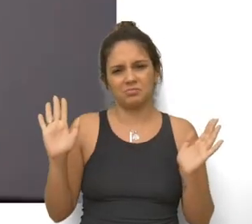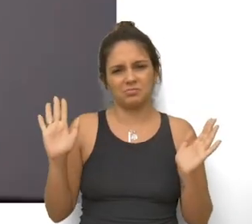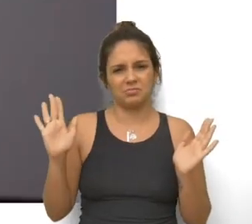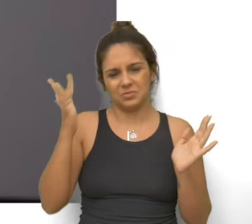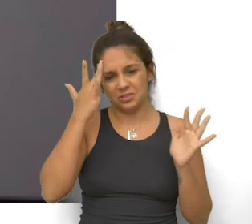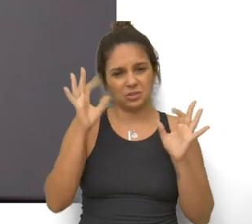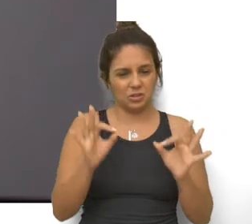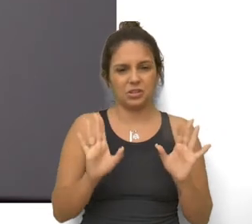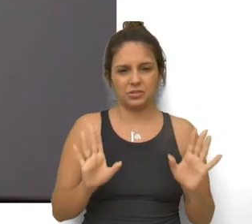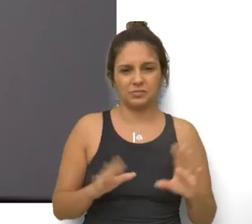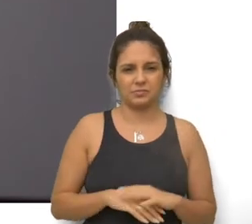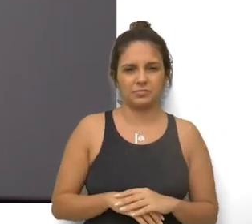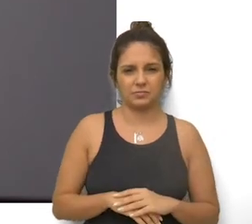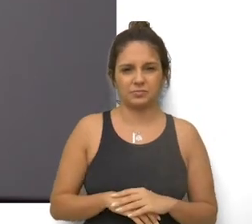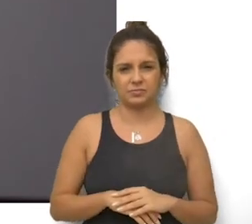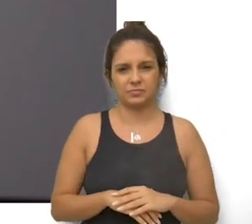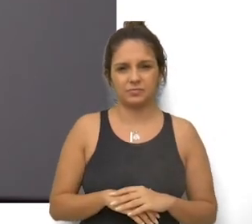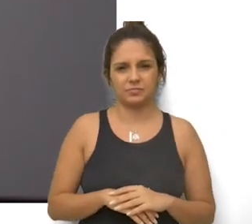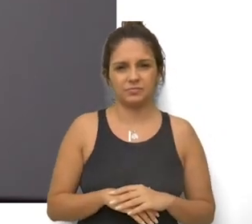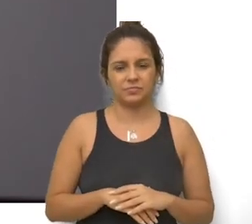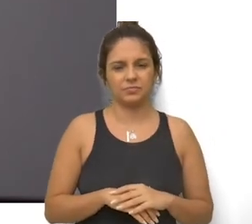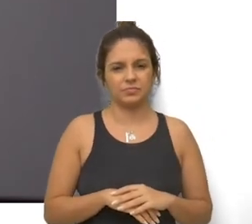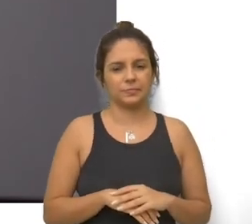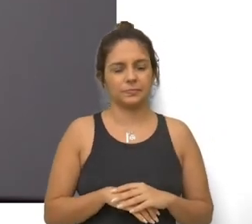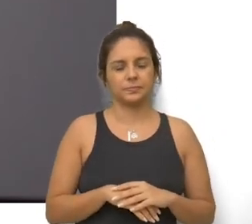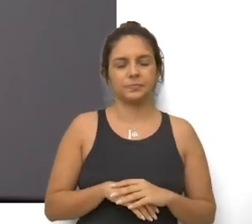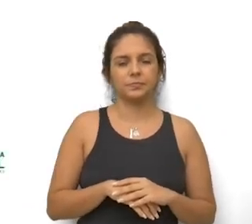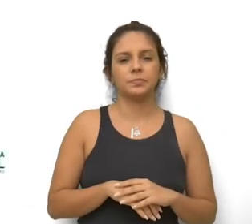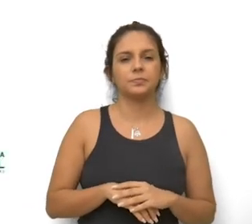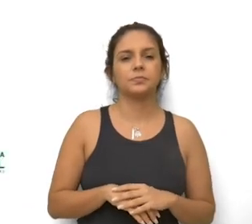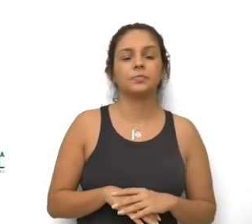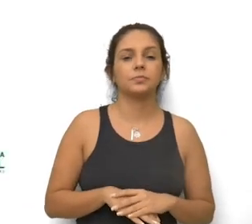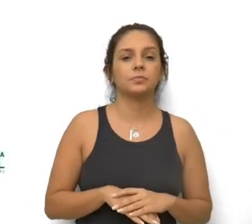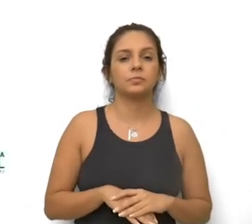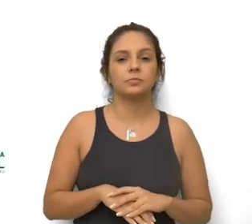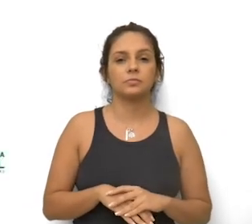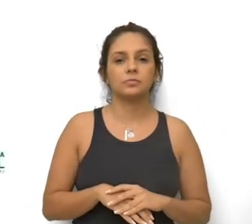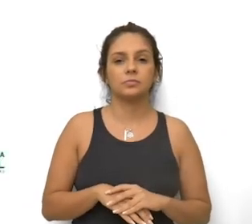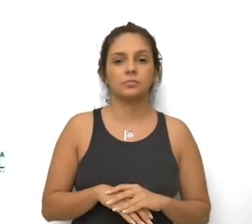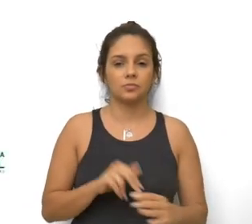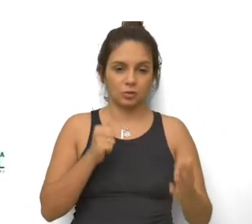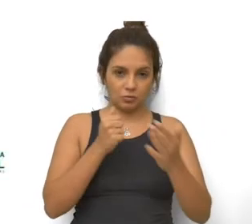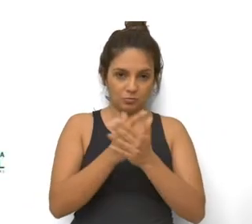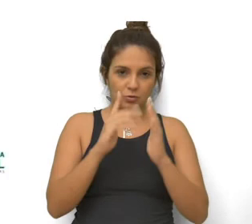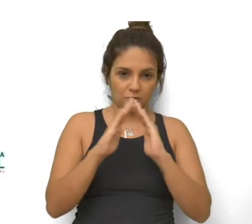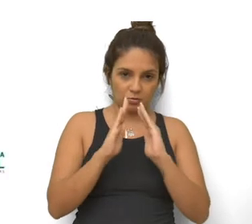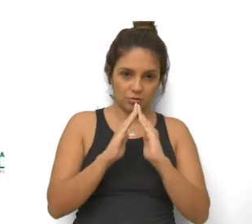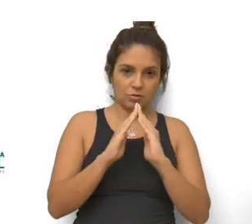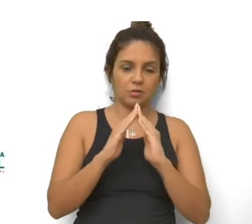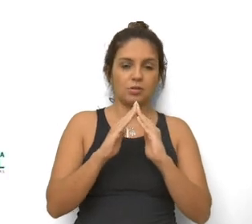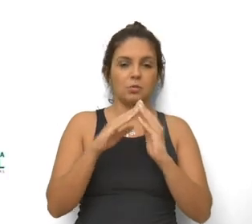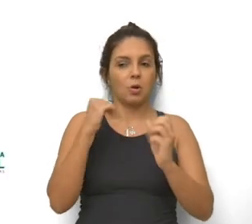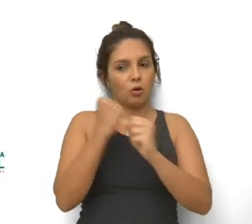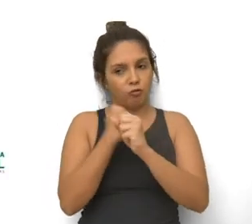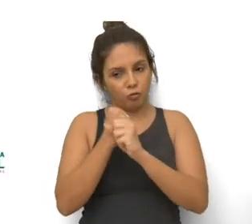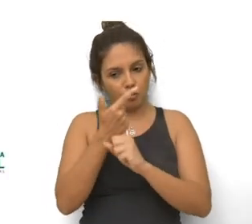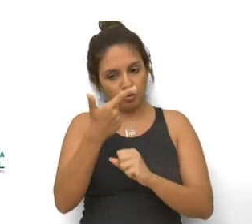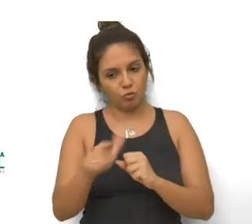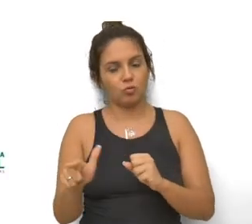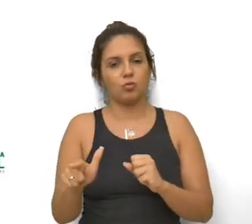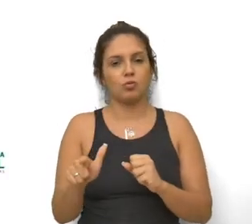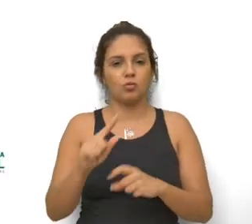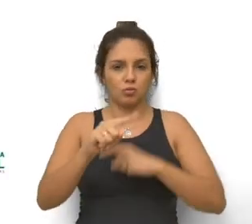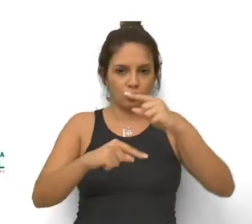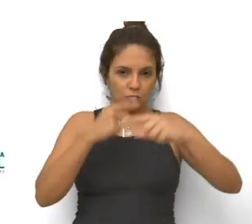sei direito. Não sei em que ano ela foi para Ouro Preto. Que ela comprou a casa, ficou reformando,